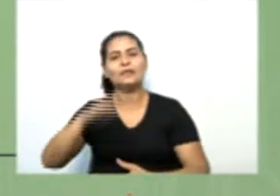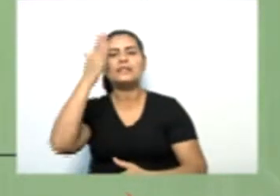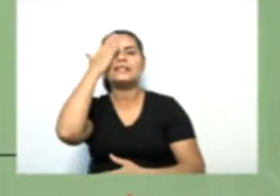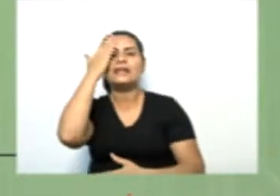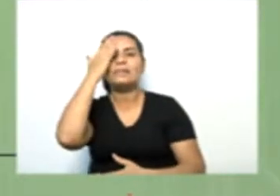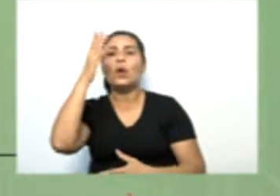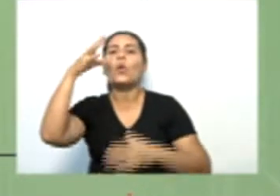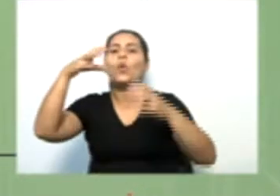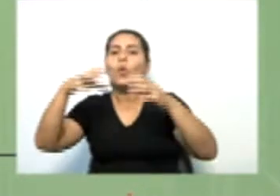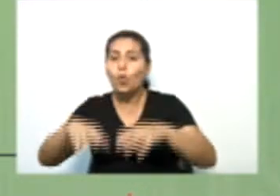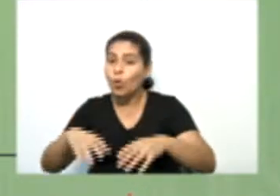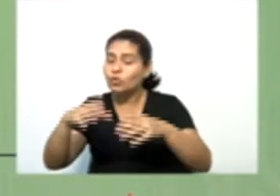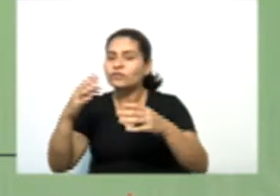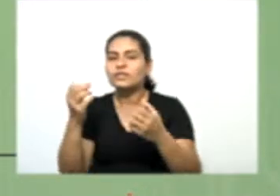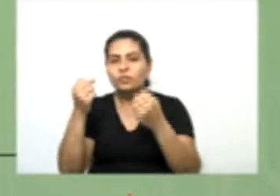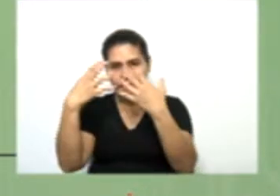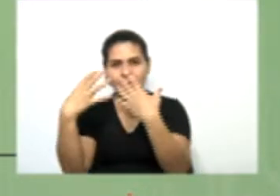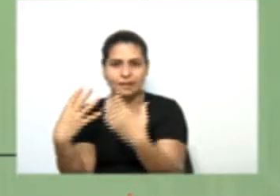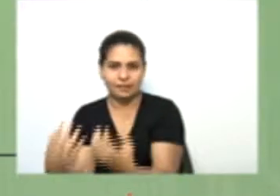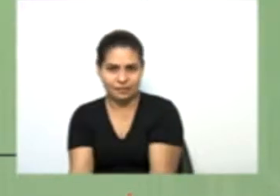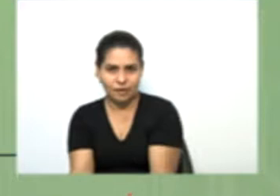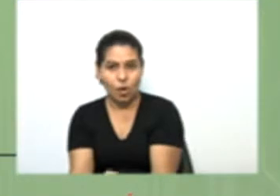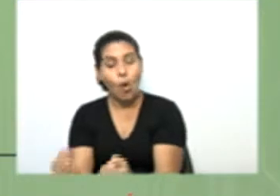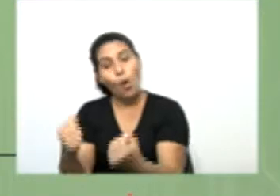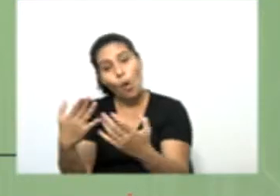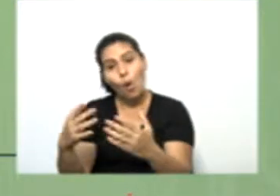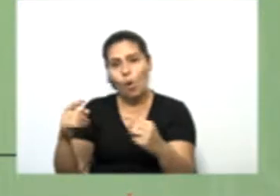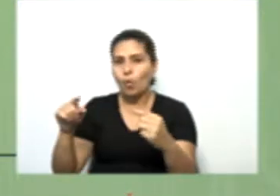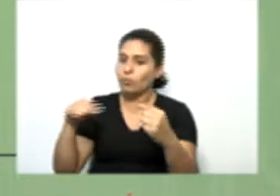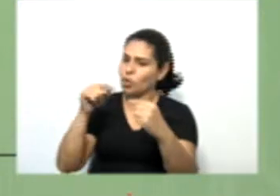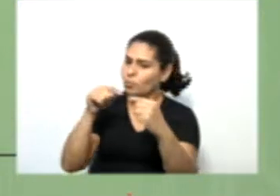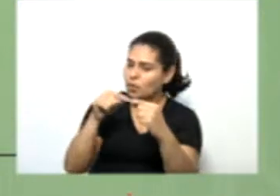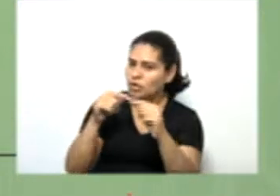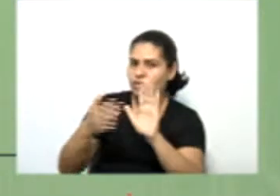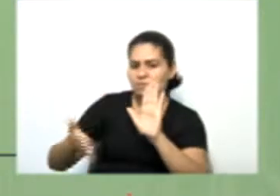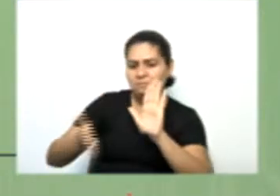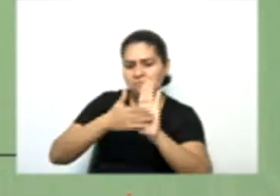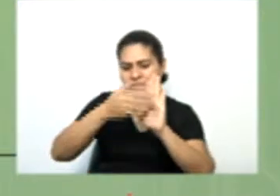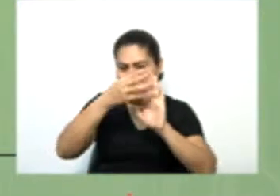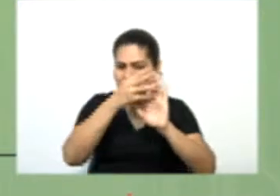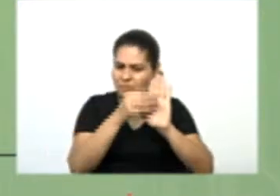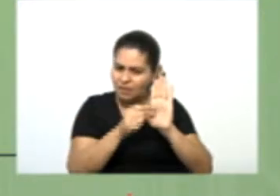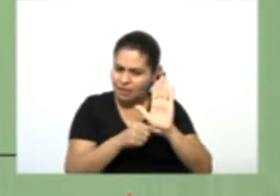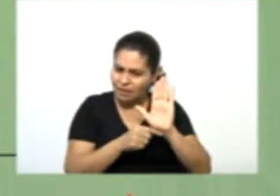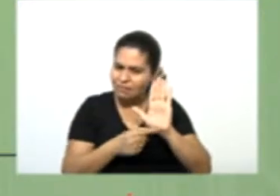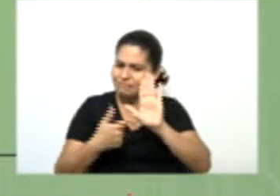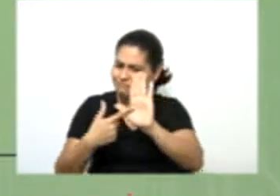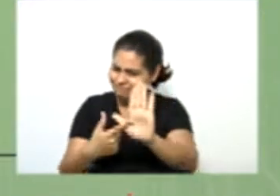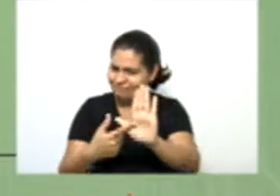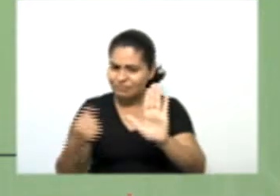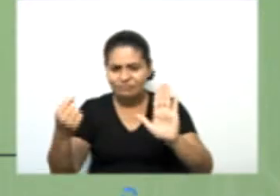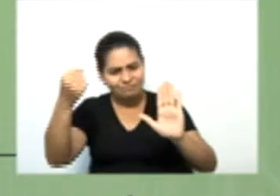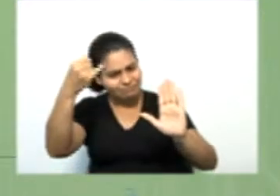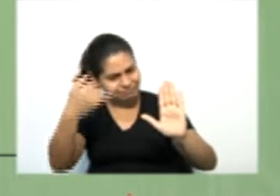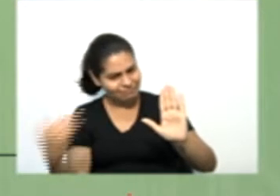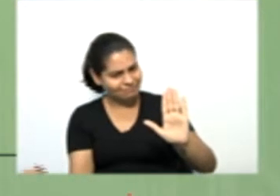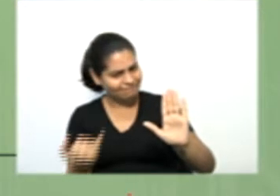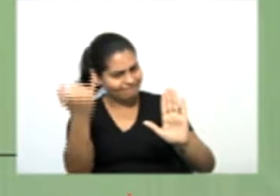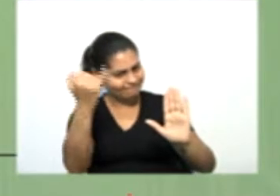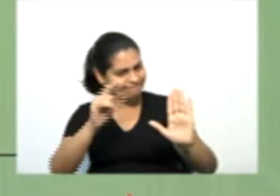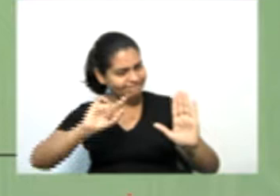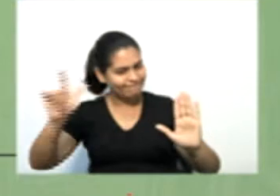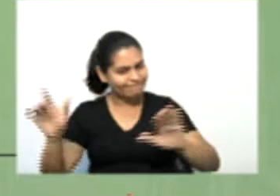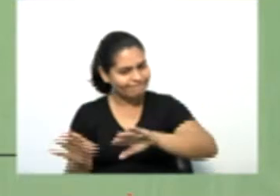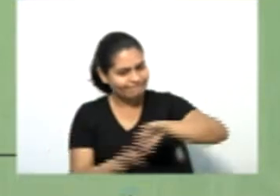onde pode ceder, apresente alternativas, crie soluções mutuamente interessantes. Vamos ao